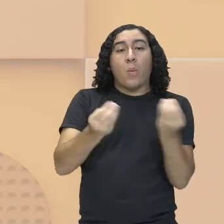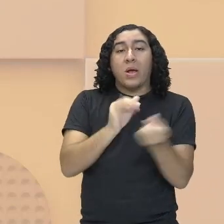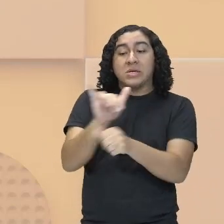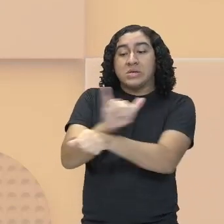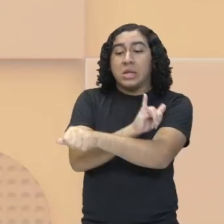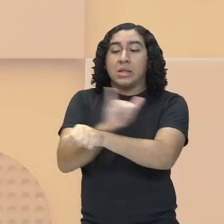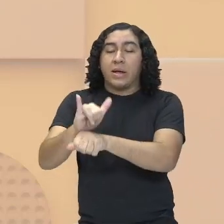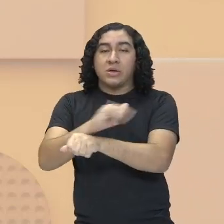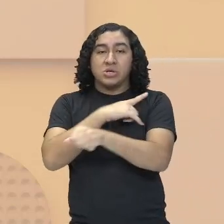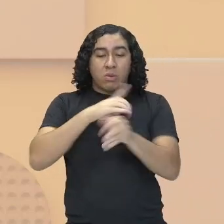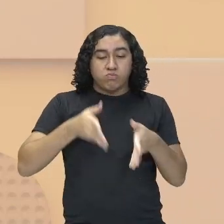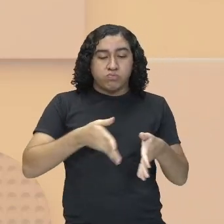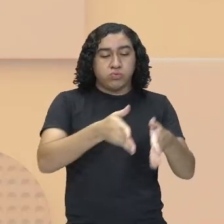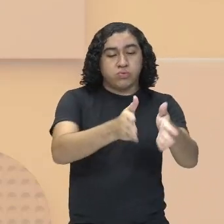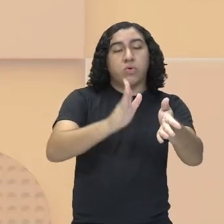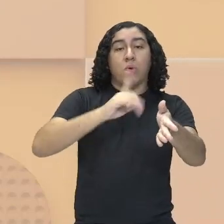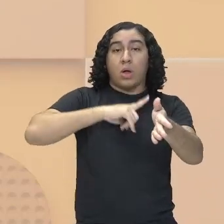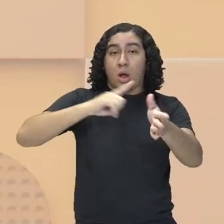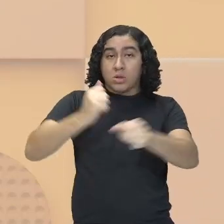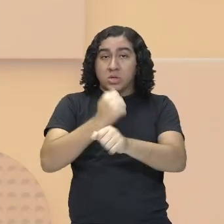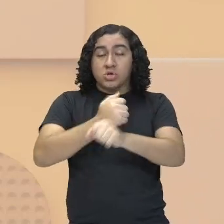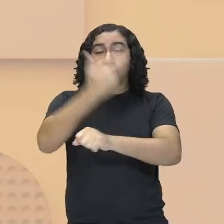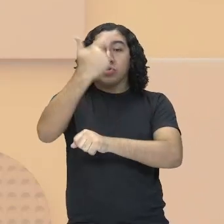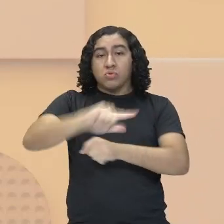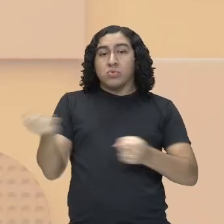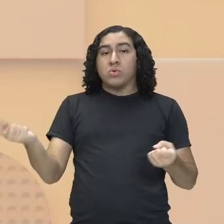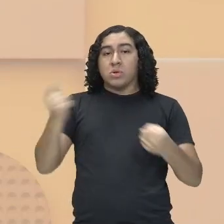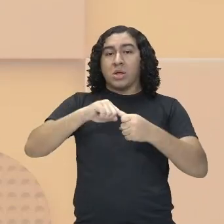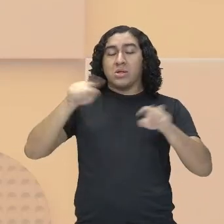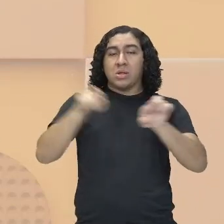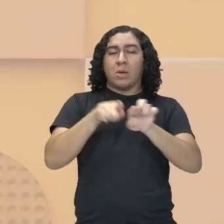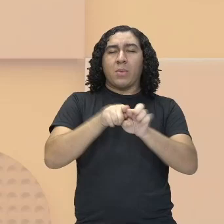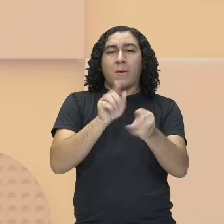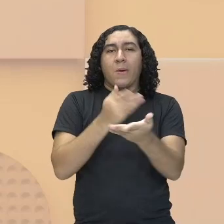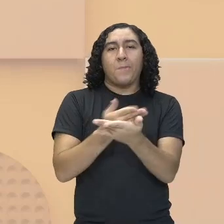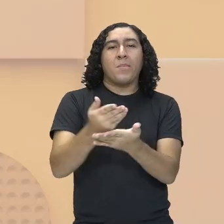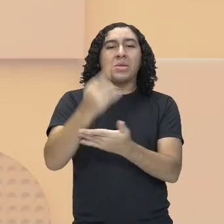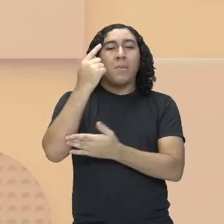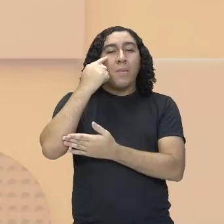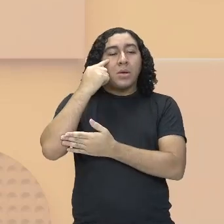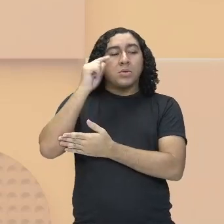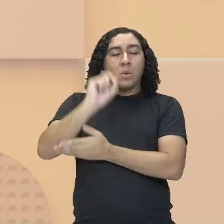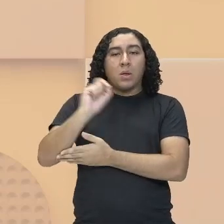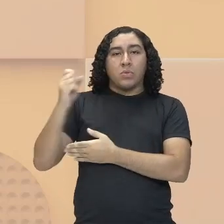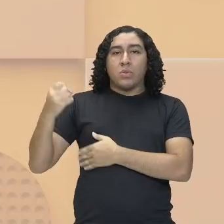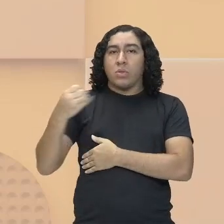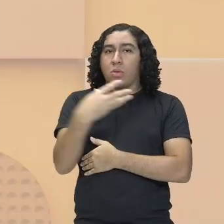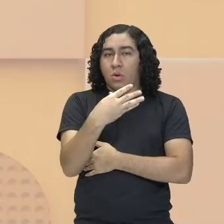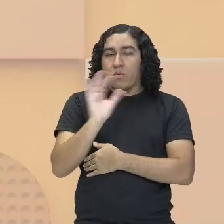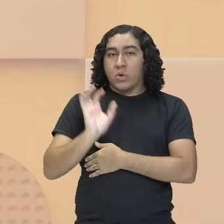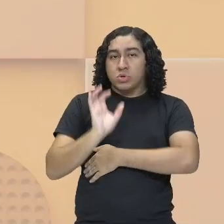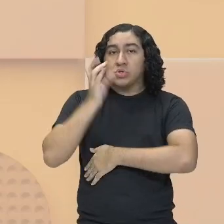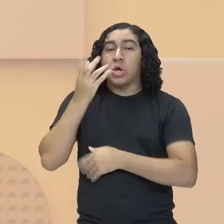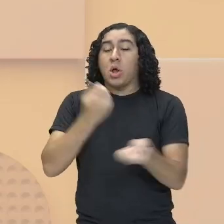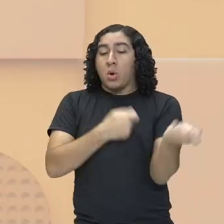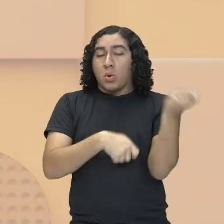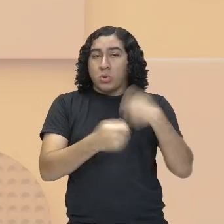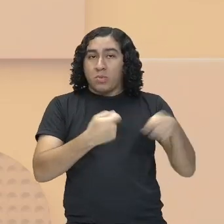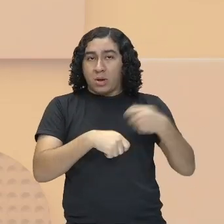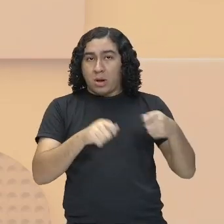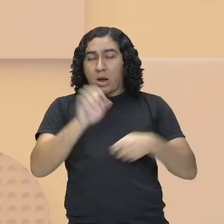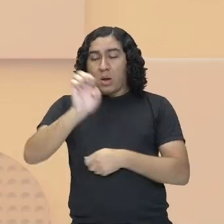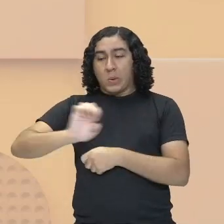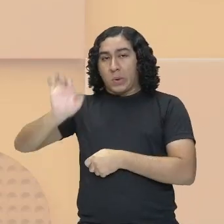ser restabelecidas e vão começar ali a configurar a nova situação econômica da